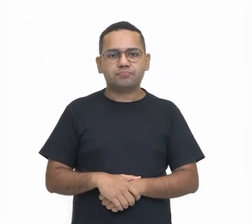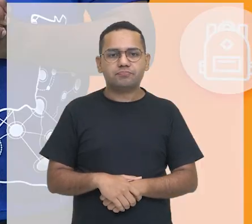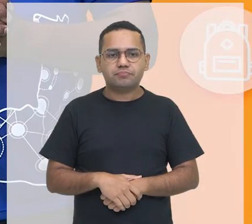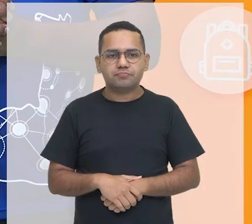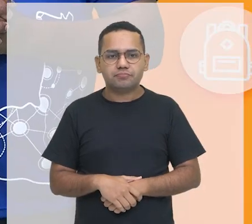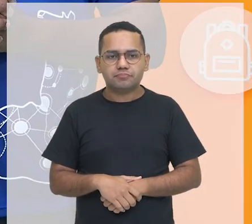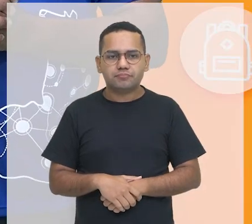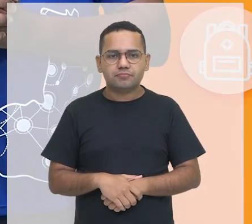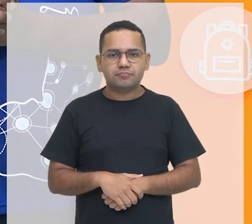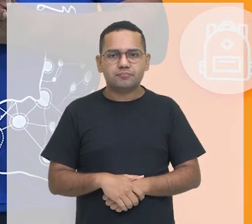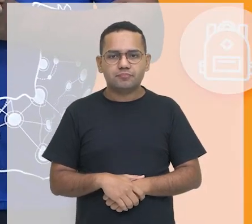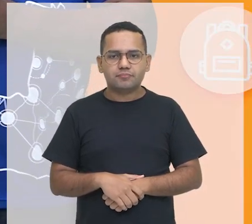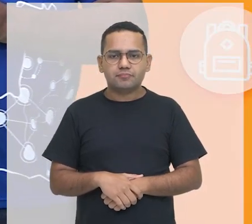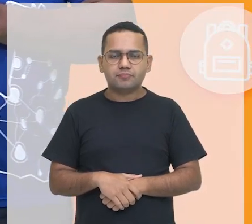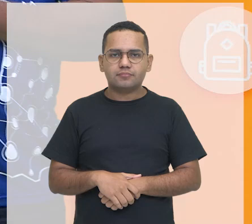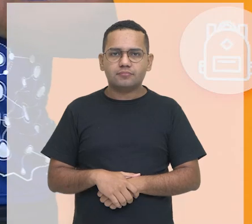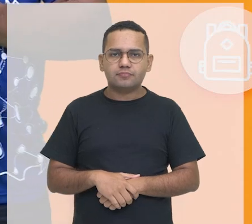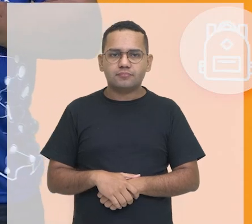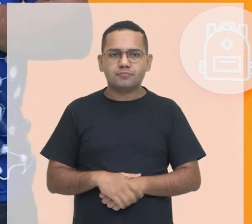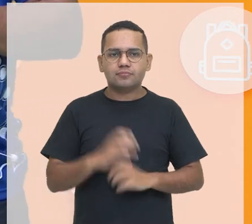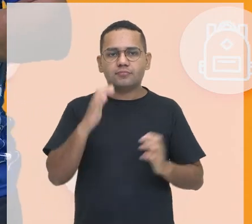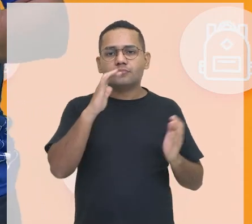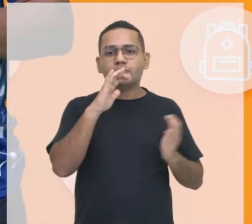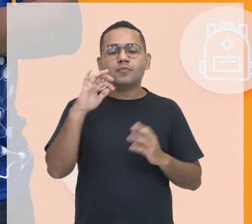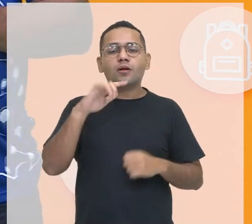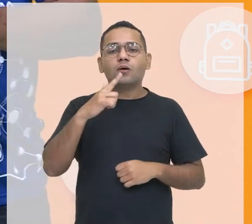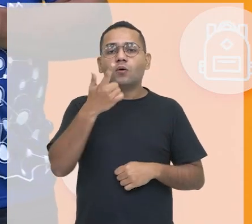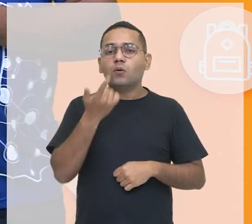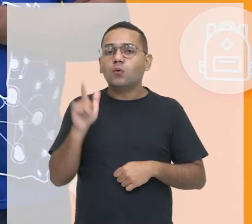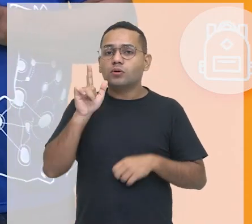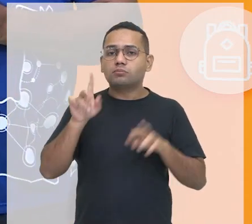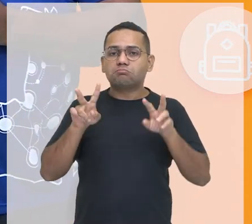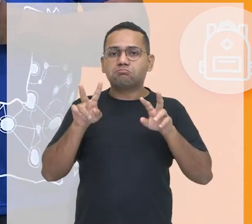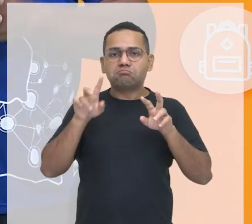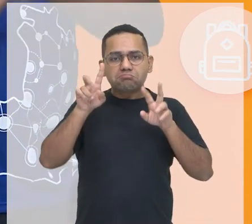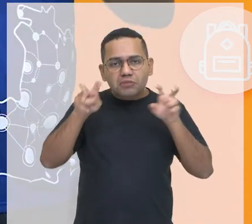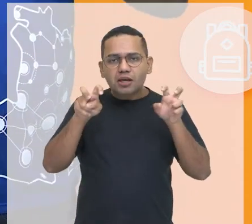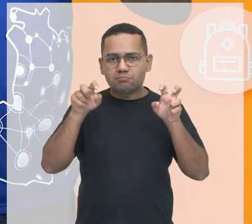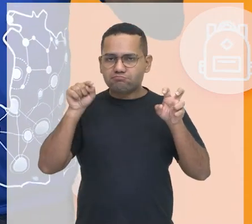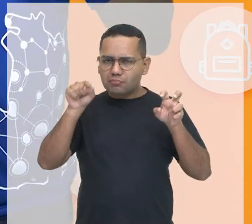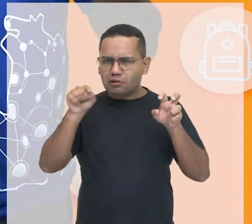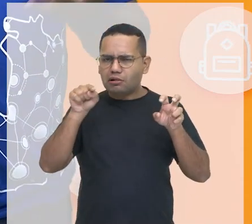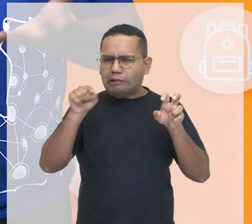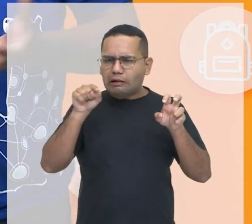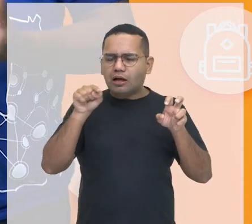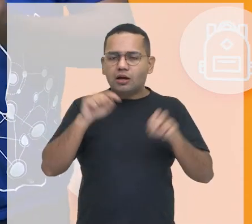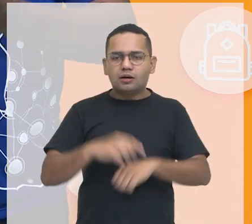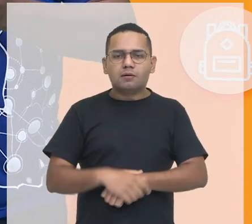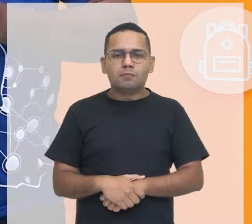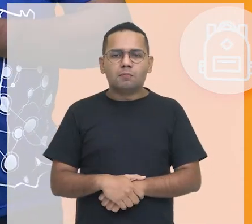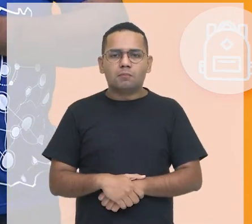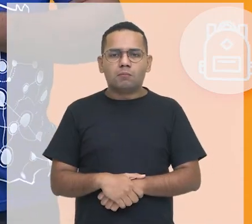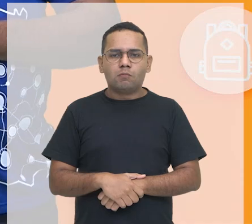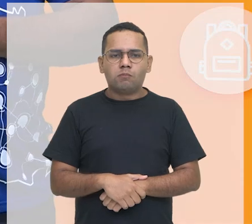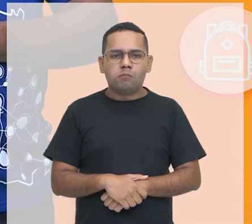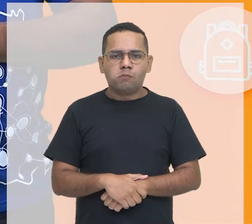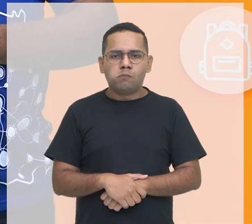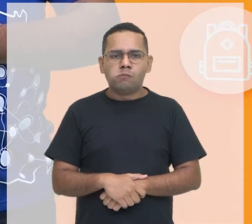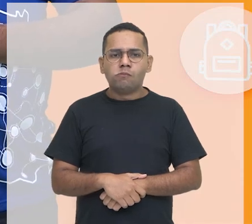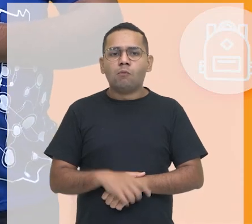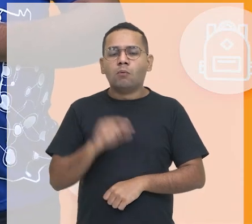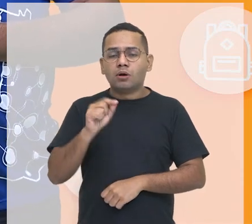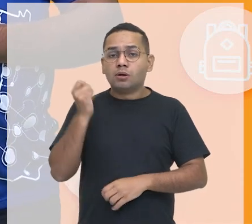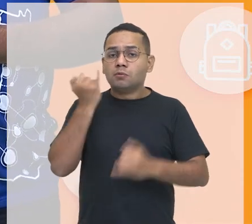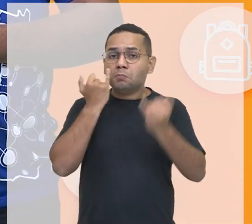política. E outro tema importante também, dentro desse contexto do